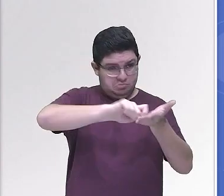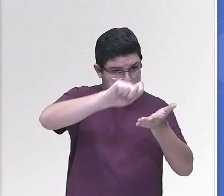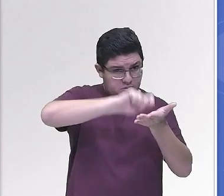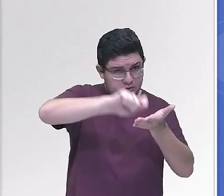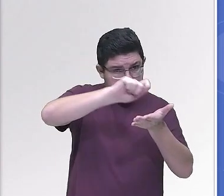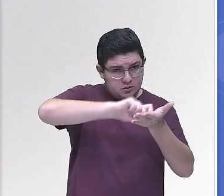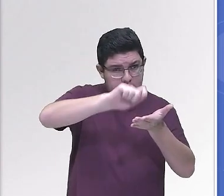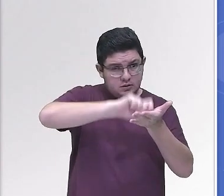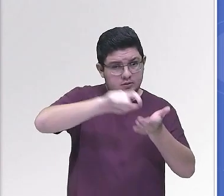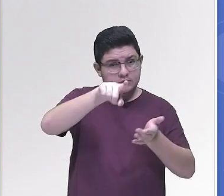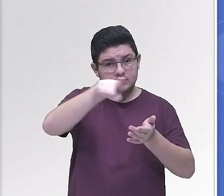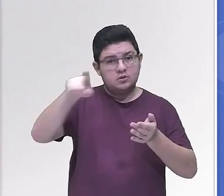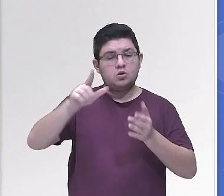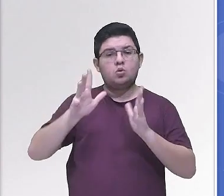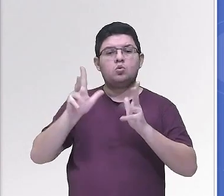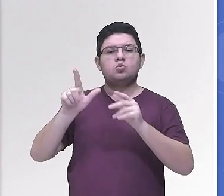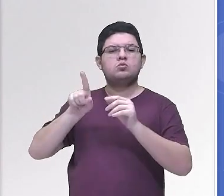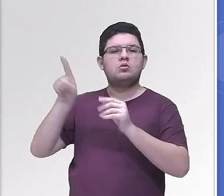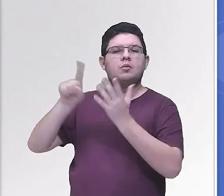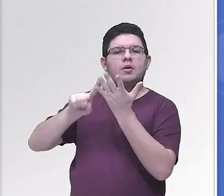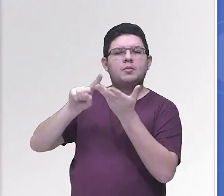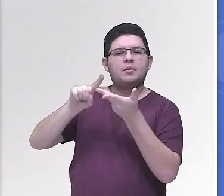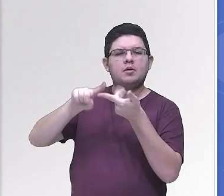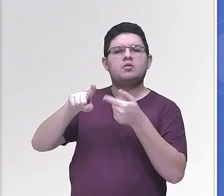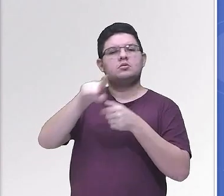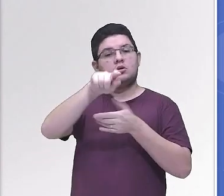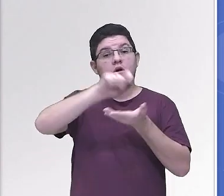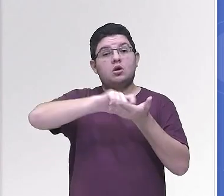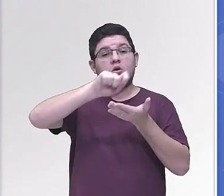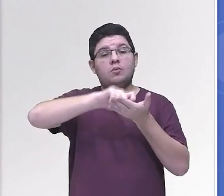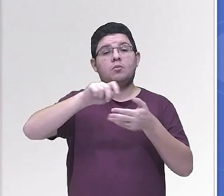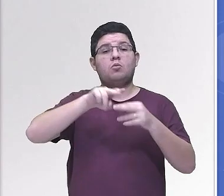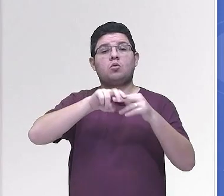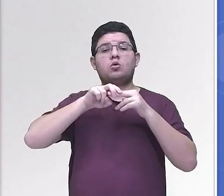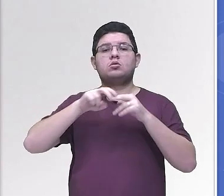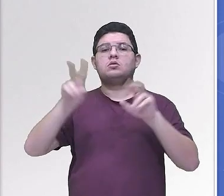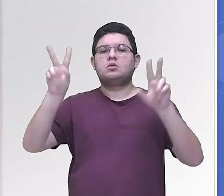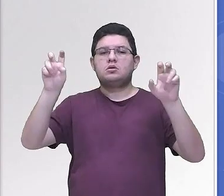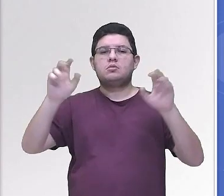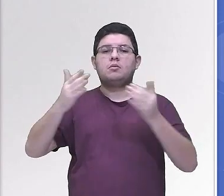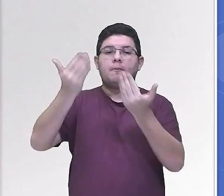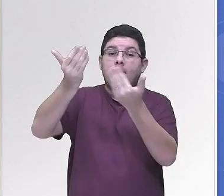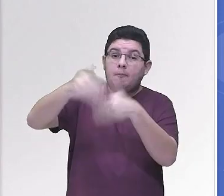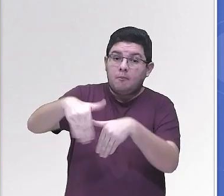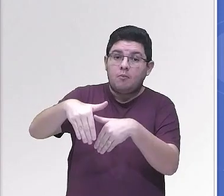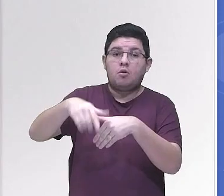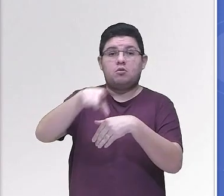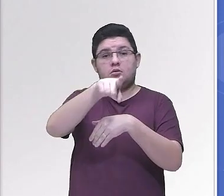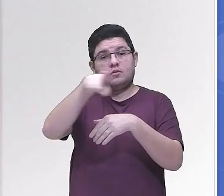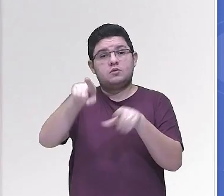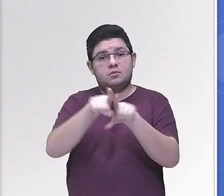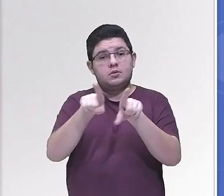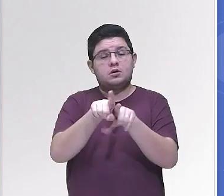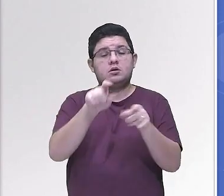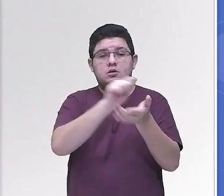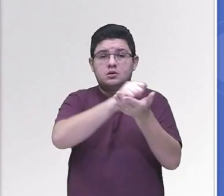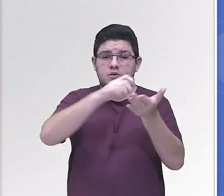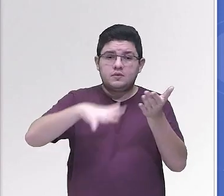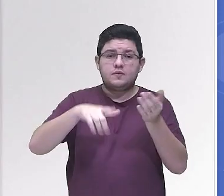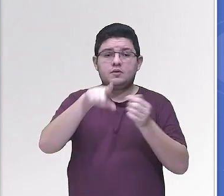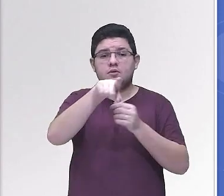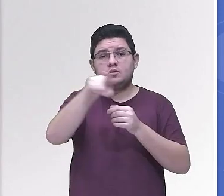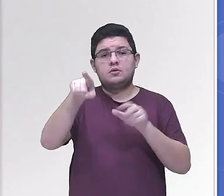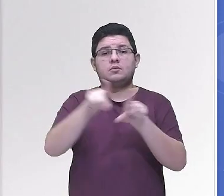Essas reflexões todas aí, essas características todas, porque isso é assunto de prova, isso é assunto de atividades, tá bom? Isso é assunto